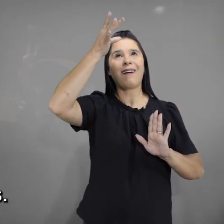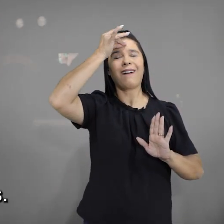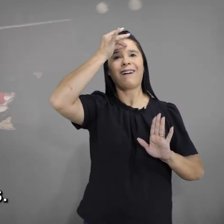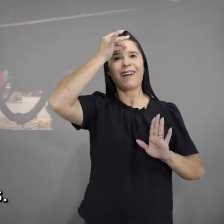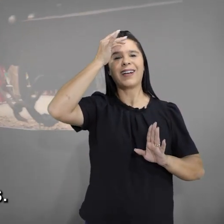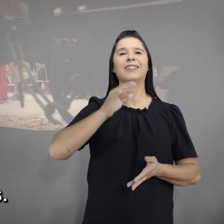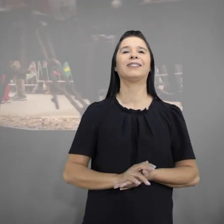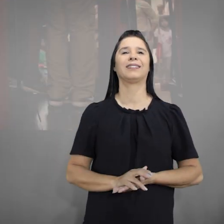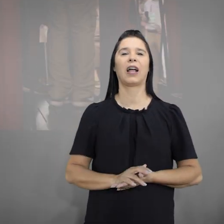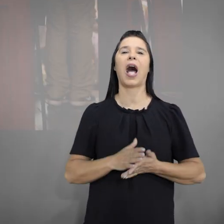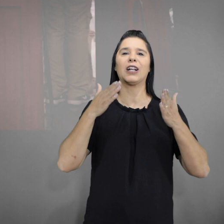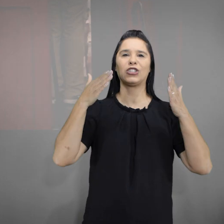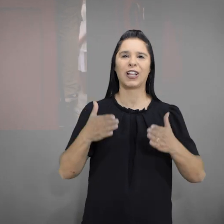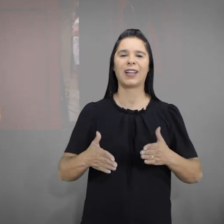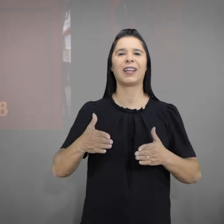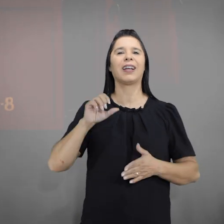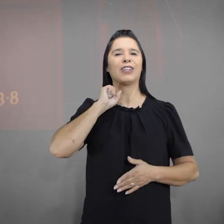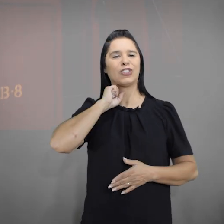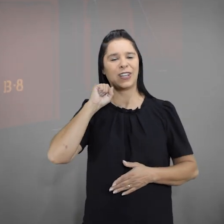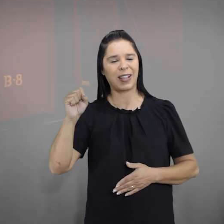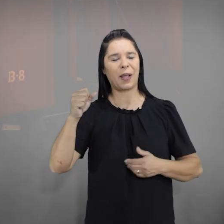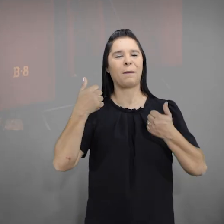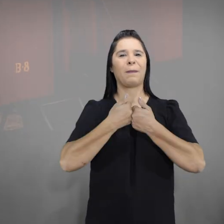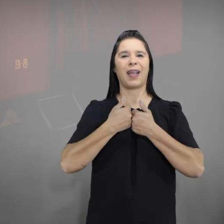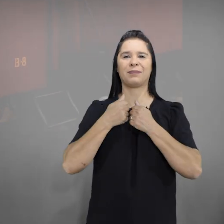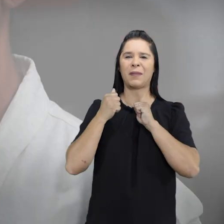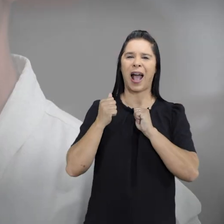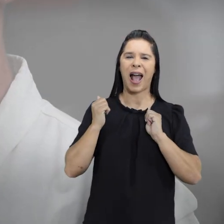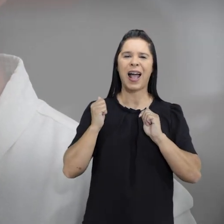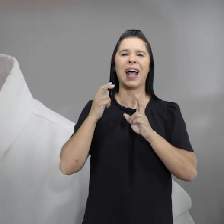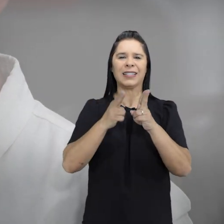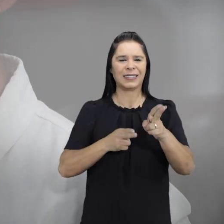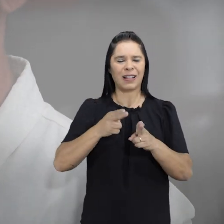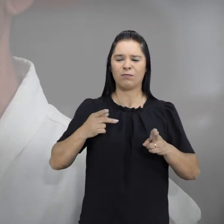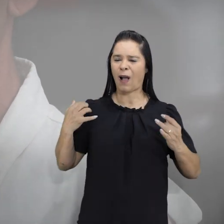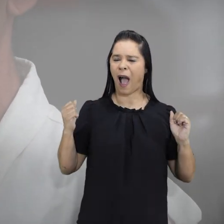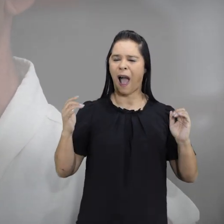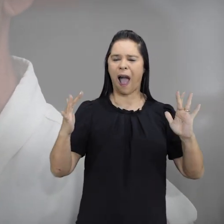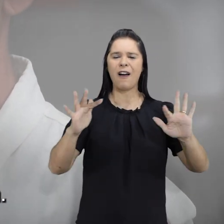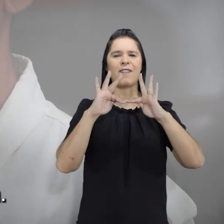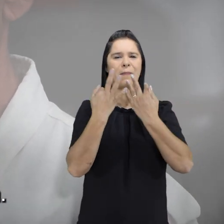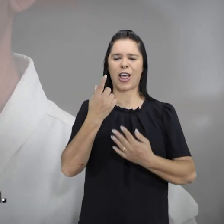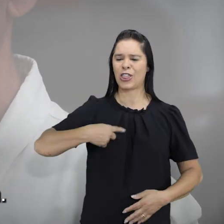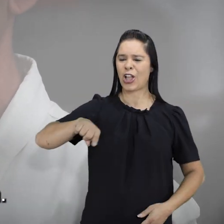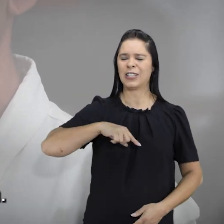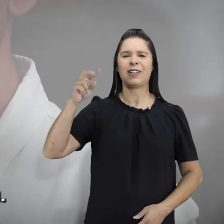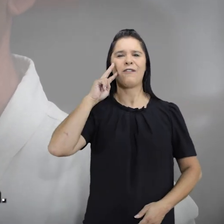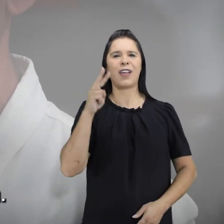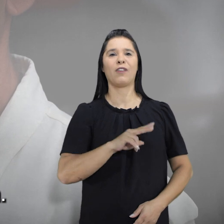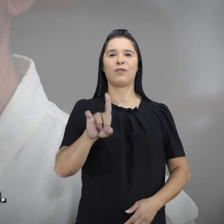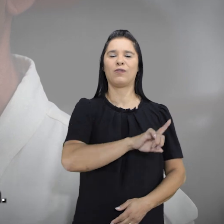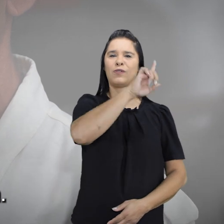né? A gente transportou a tocha até Tiradentes, a cidade estava lotada, beira da linha, a estação, a família nossa veio, foi um dia